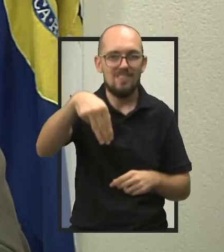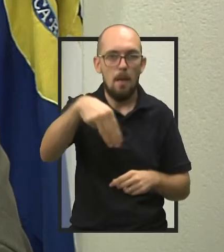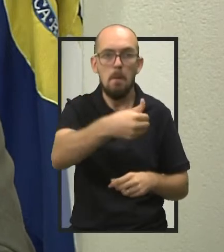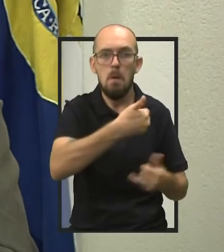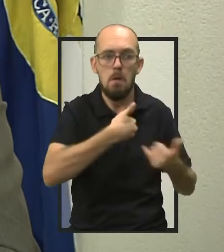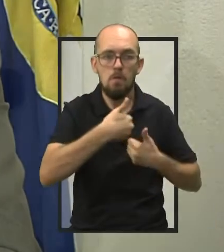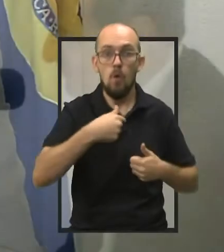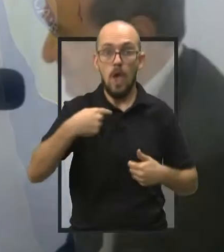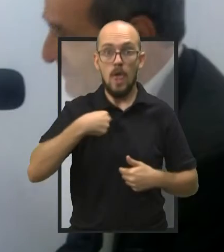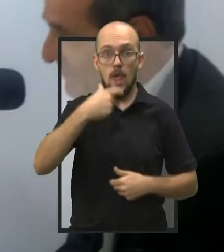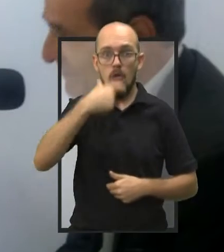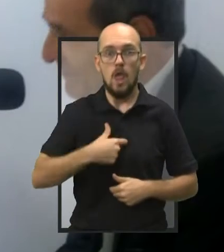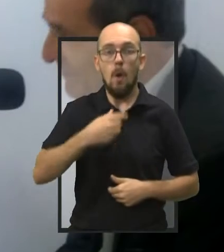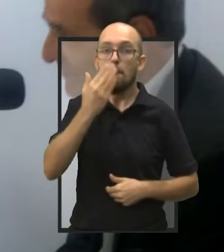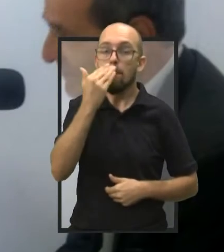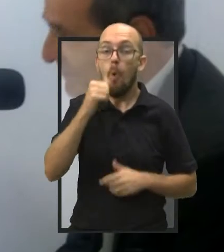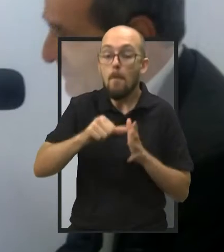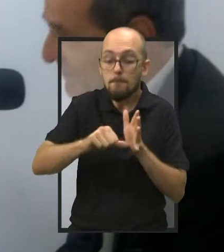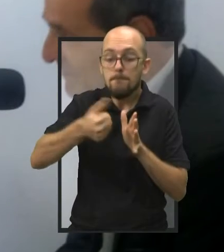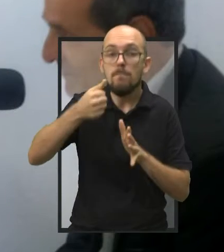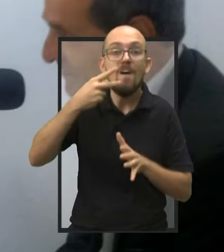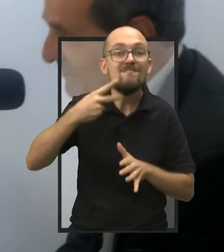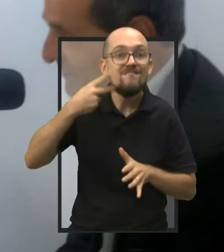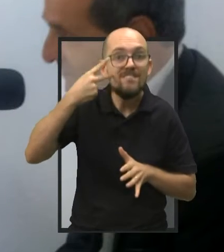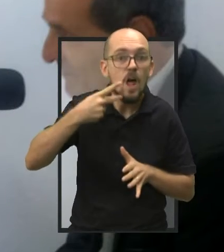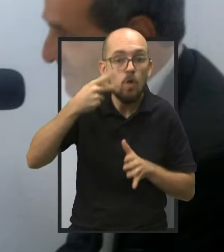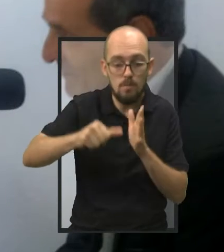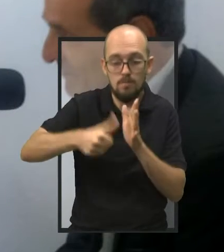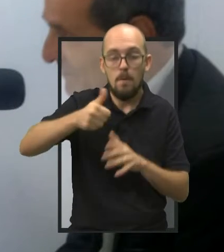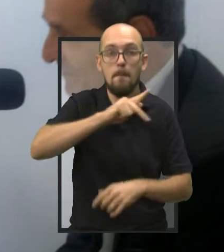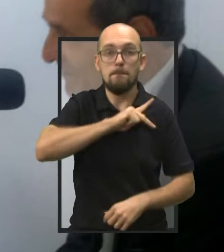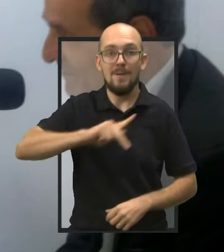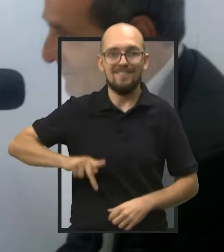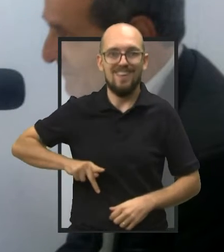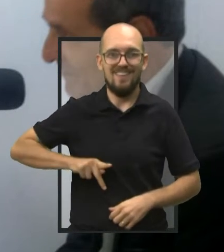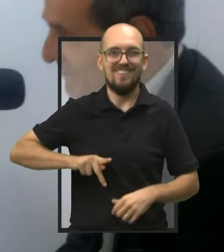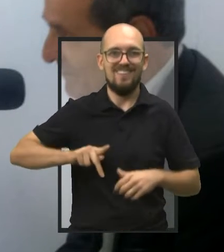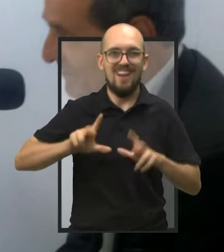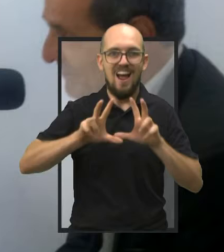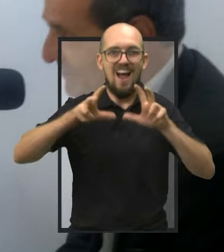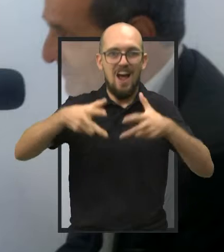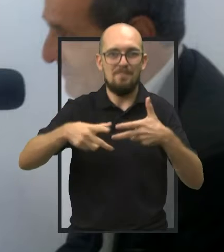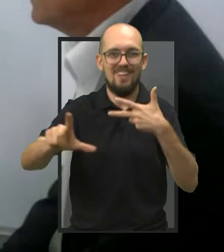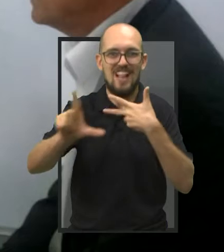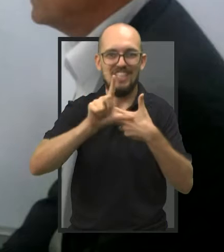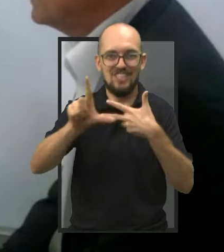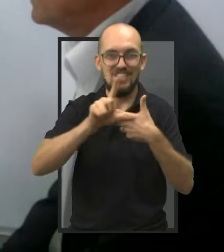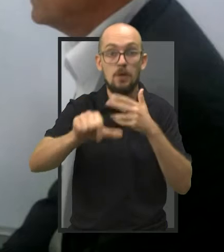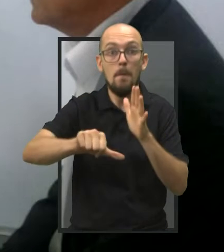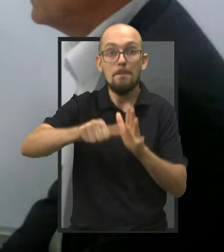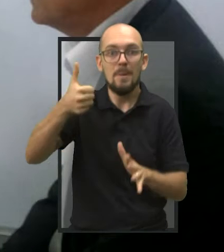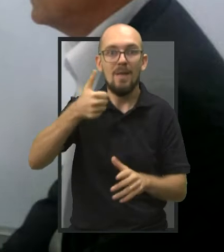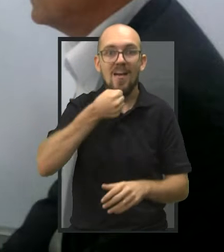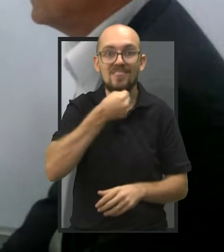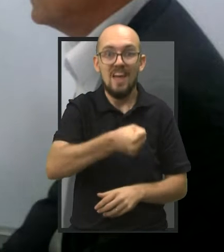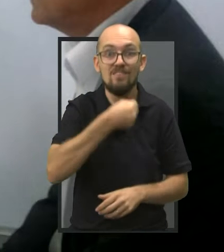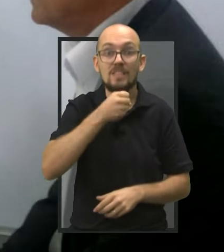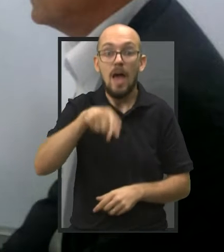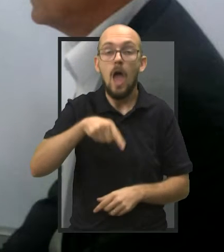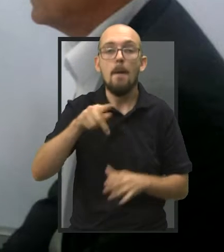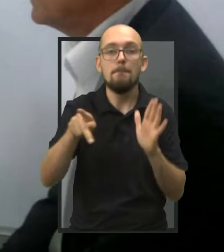eu fui o primeiro vereador e presidente do Poder Legislativo a dar uma entrevista em